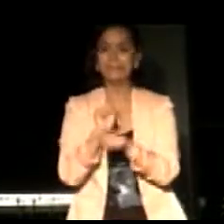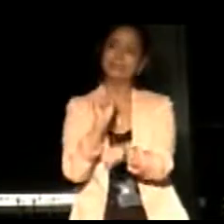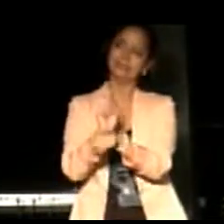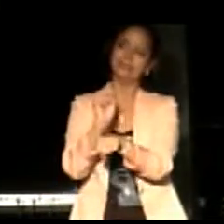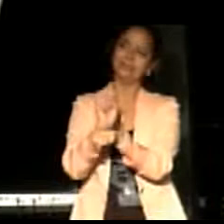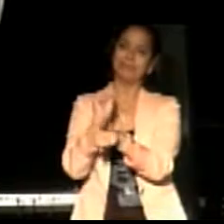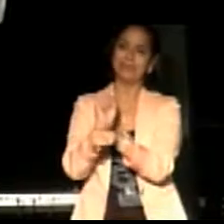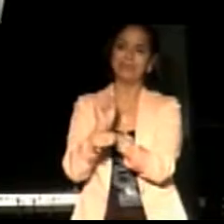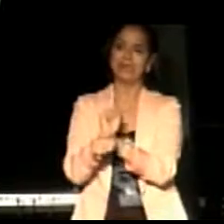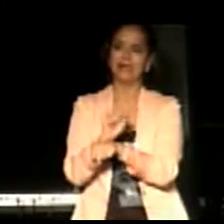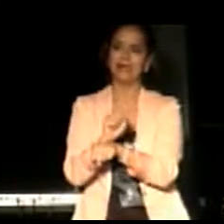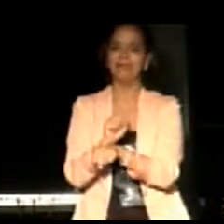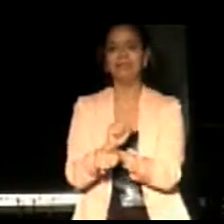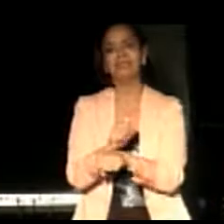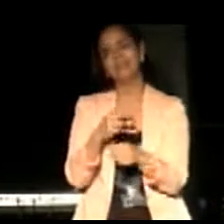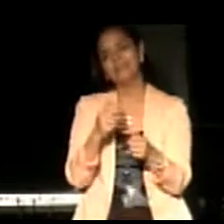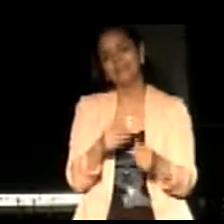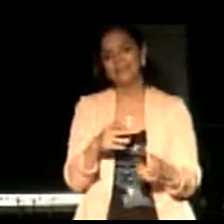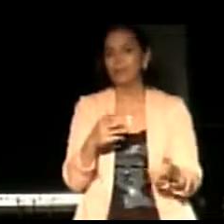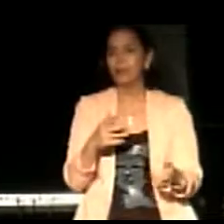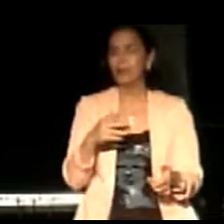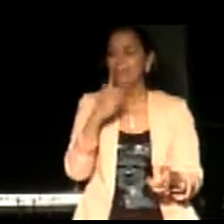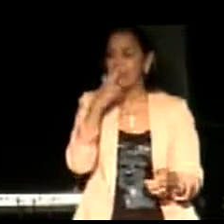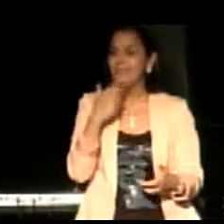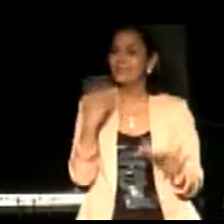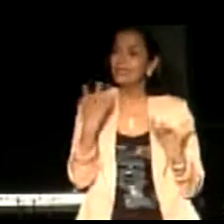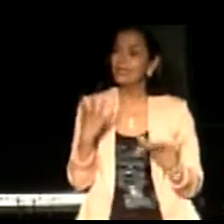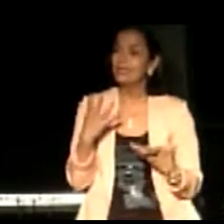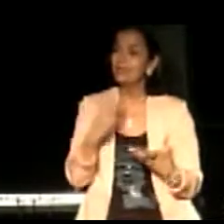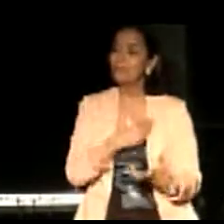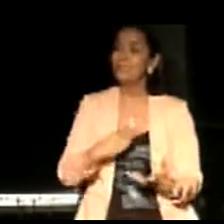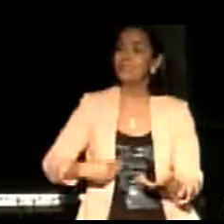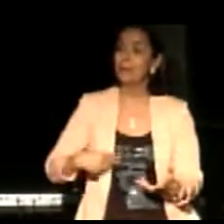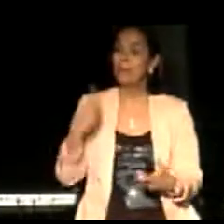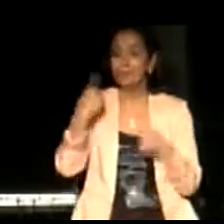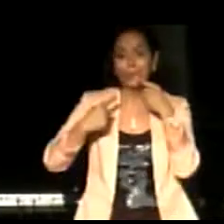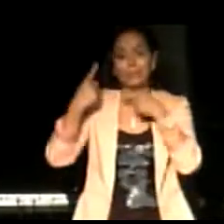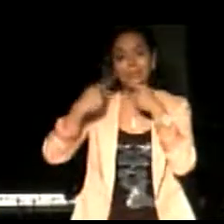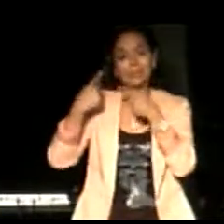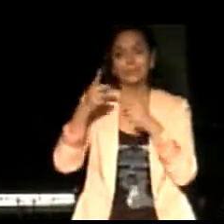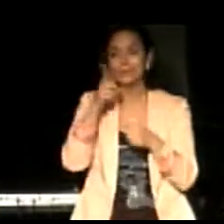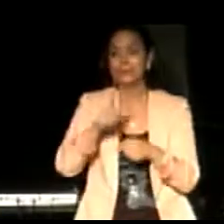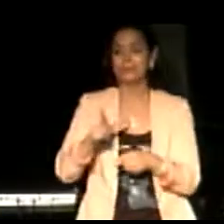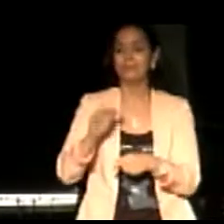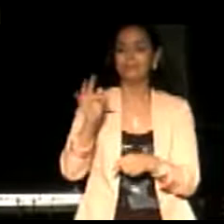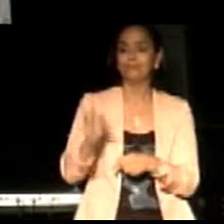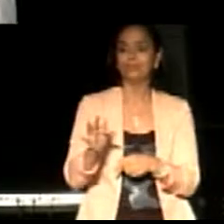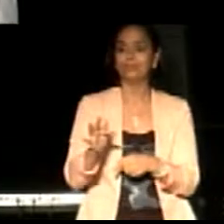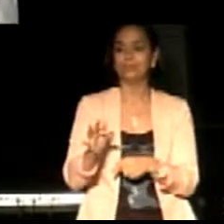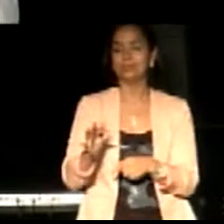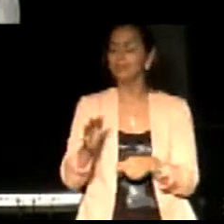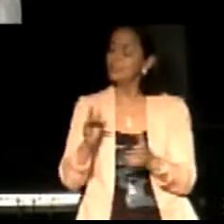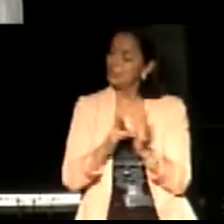passagens, e Jesus pacientemente vai sempre lembrá-los de que não era esse o motivo da sua vinda.